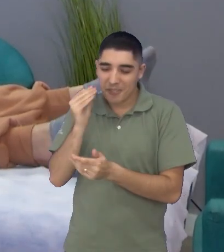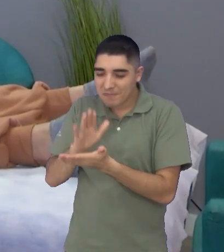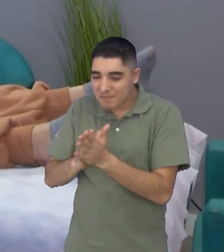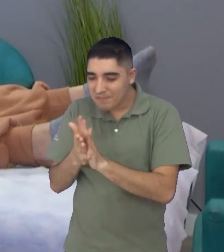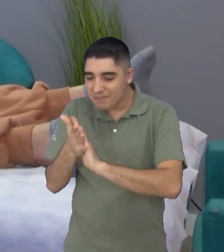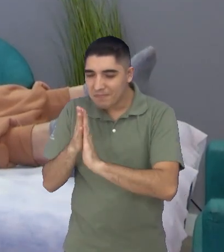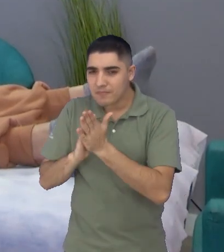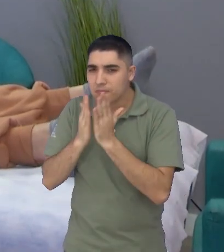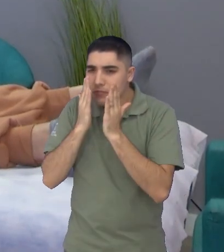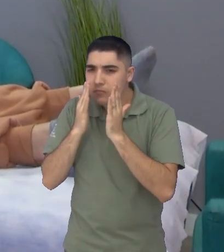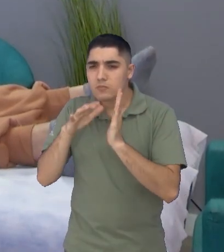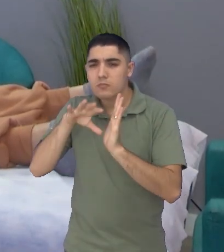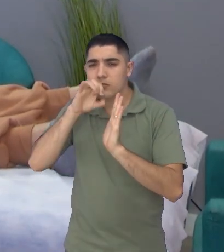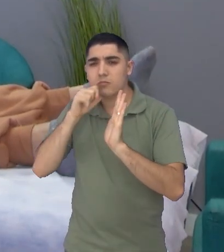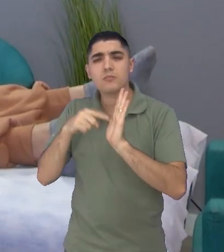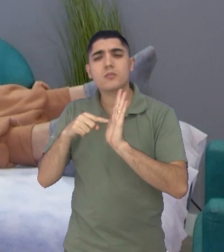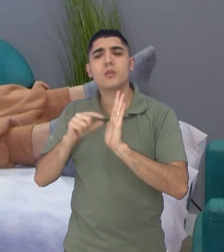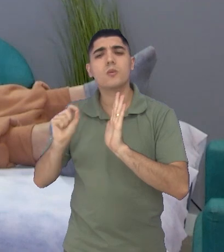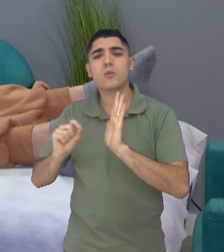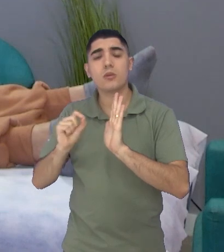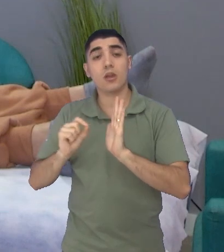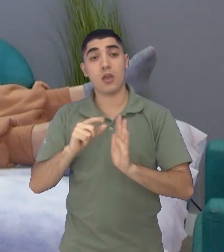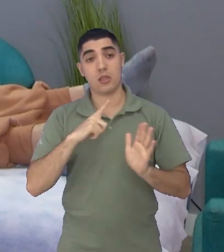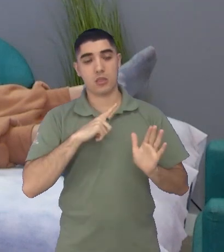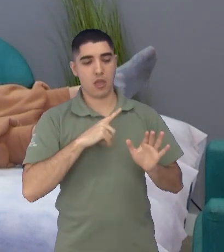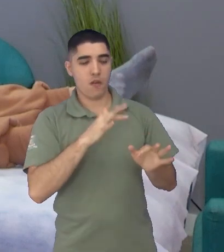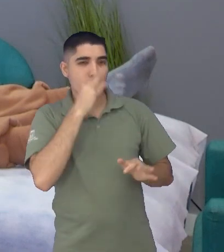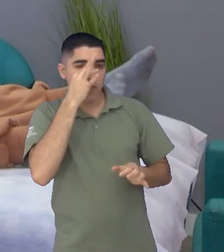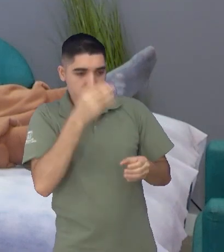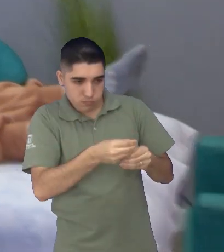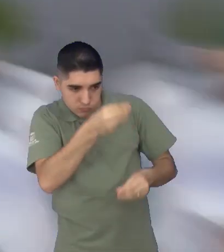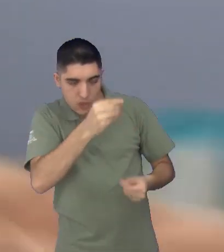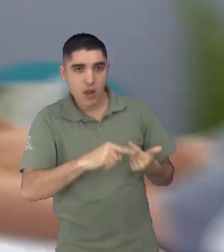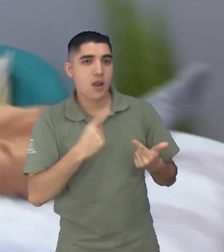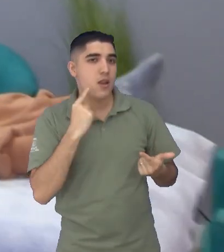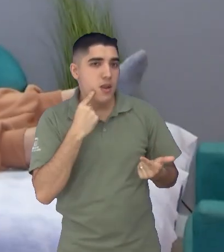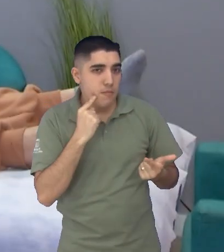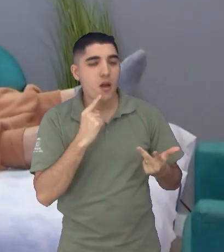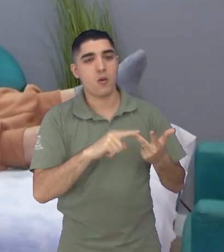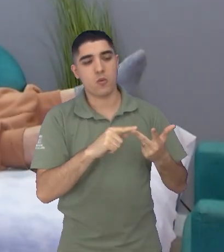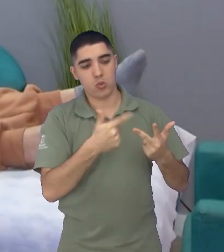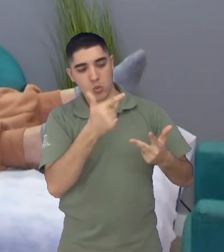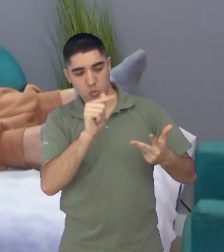cheirinho. O que tem aqui? Capim, limão? Capim, limão, lavanda e verbena.